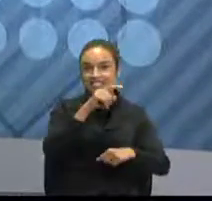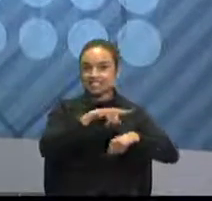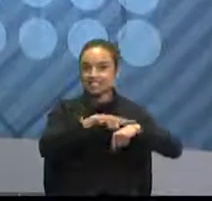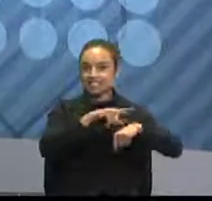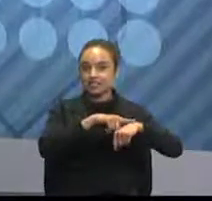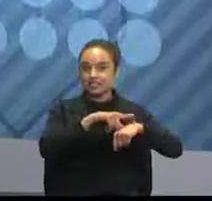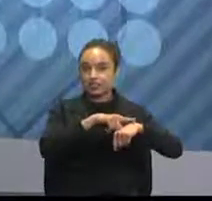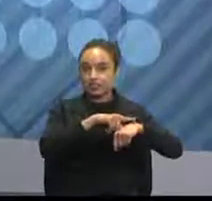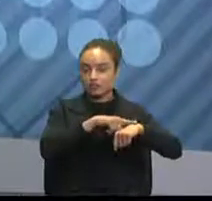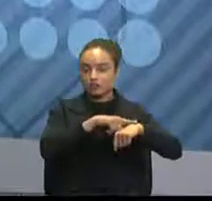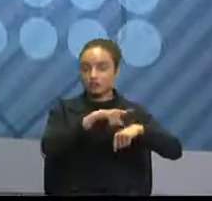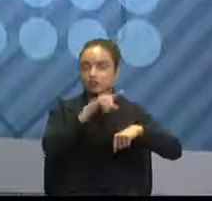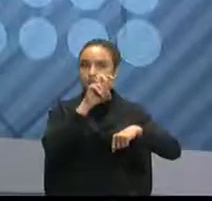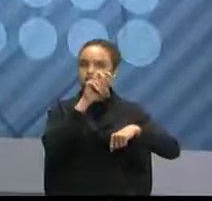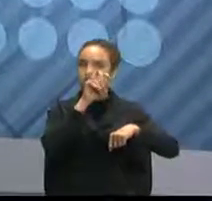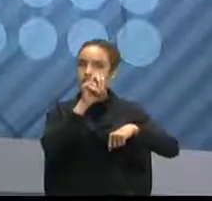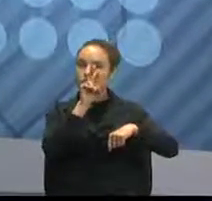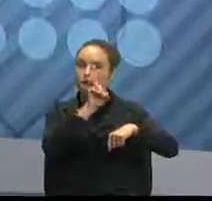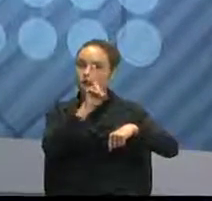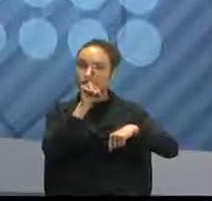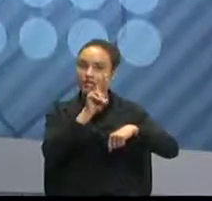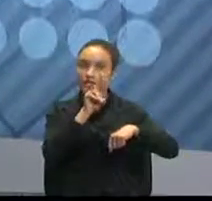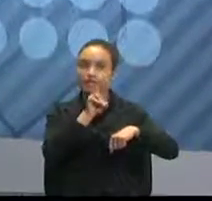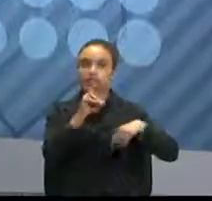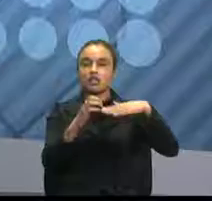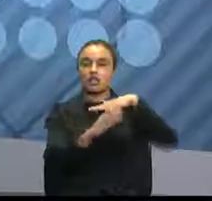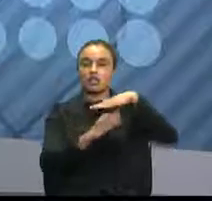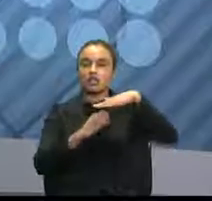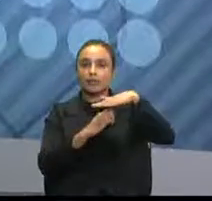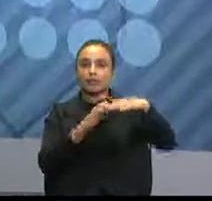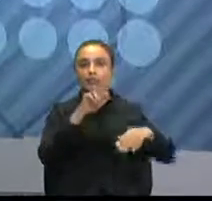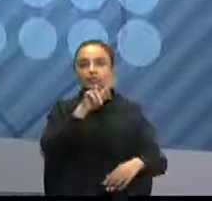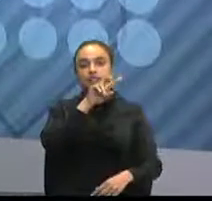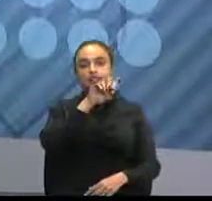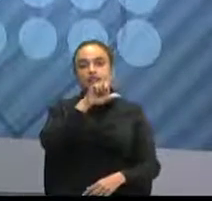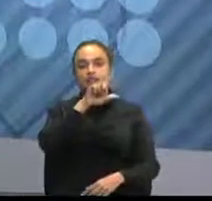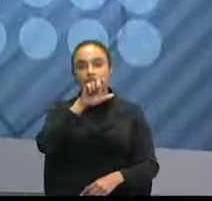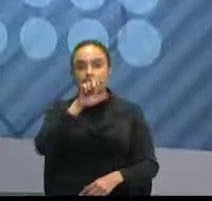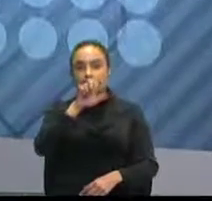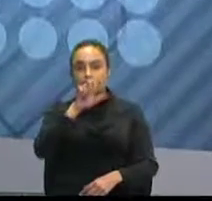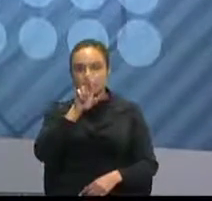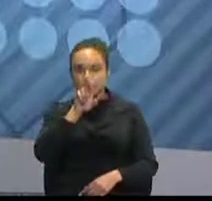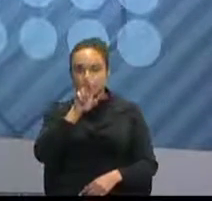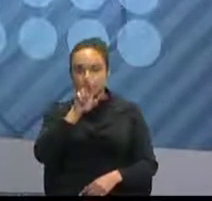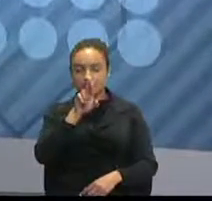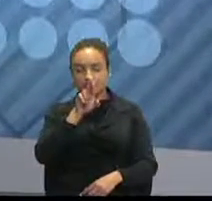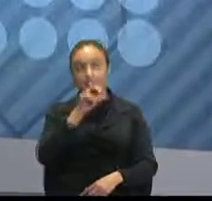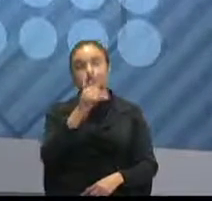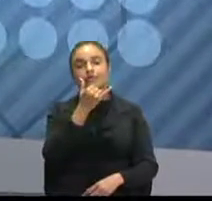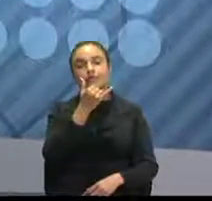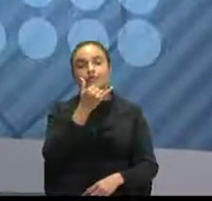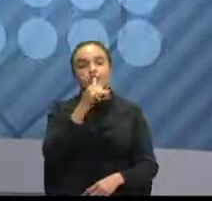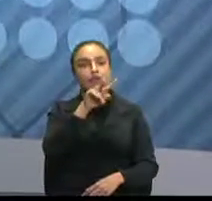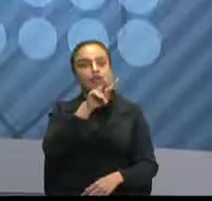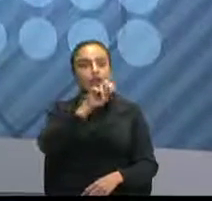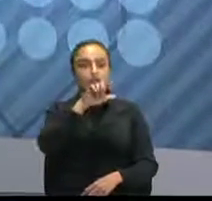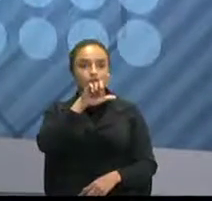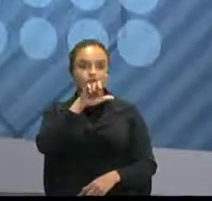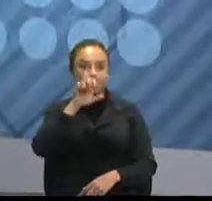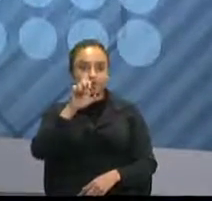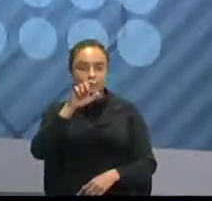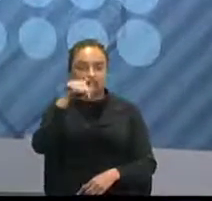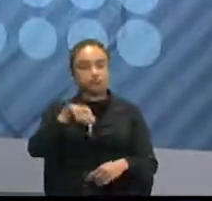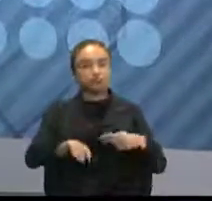ali a 50 reais em compras r$50 ações da vale comprei uma ação por r$50 tudo bem às 10